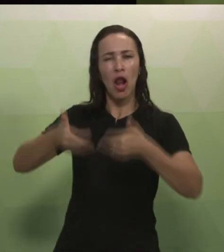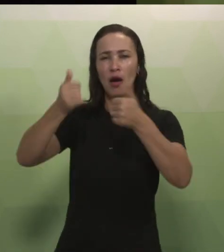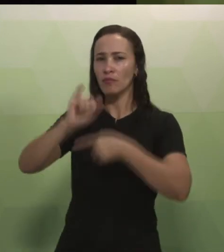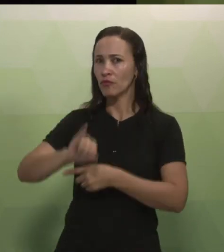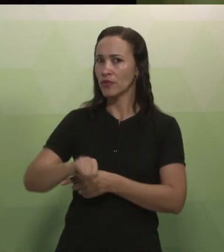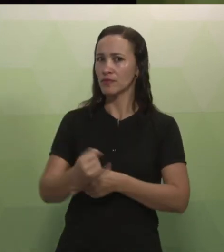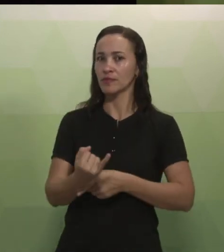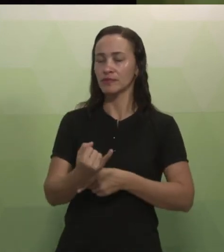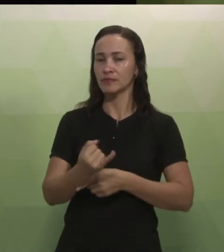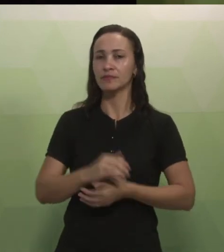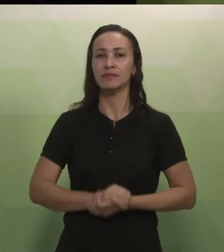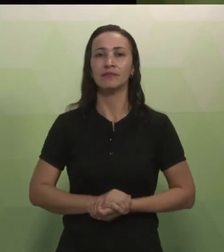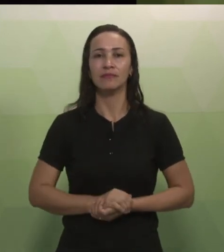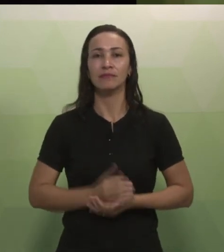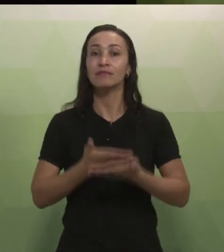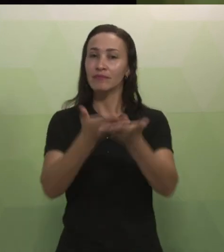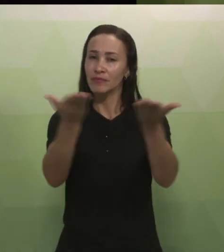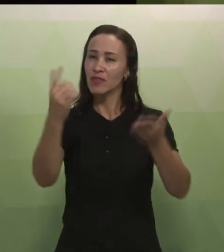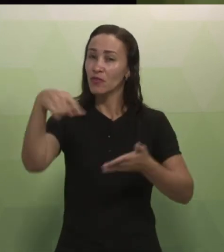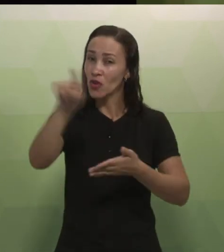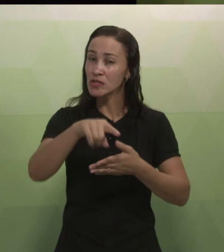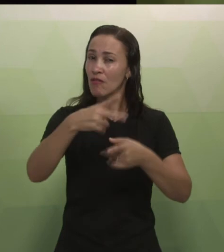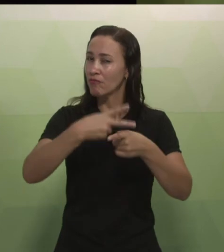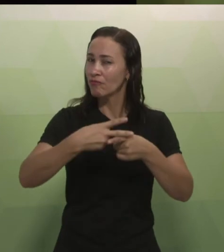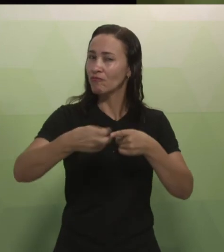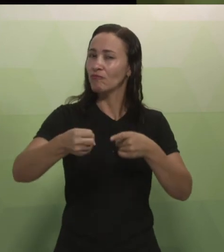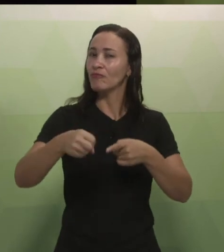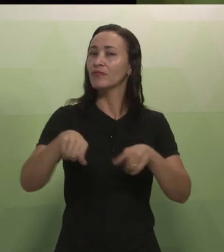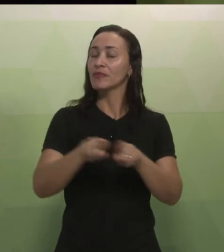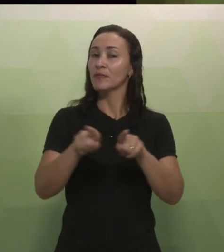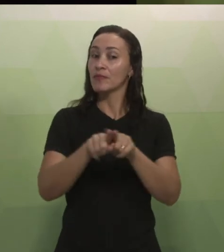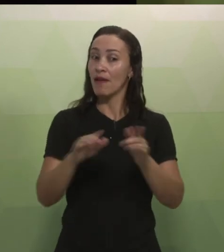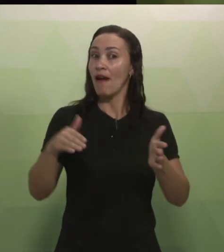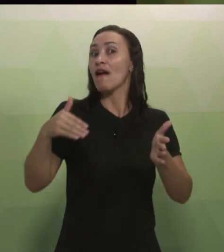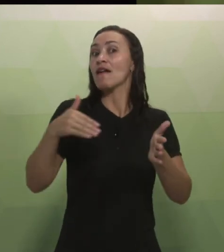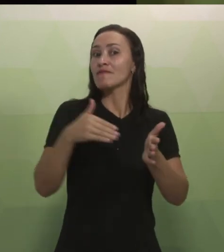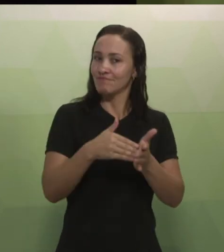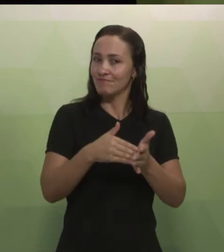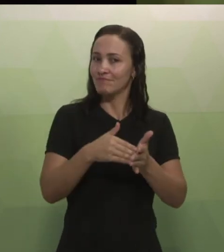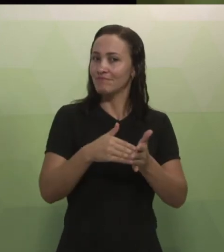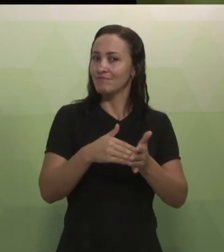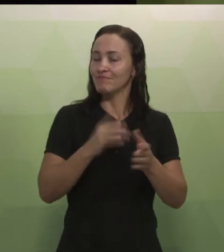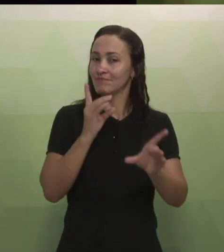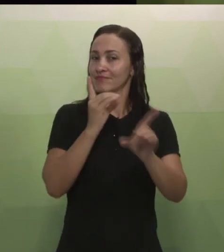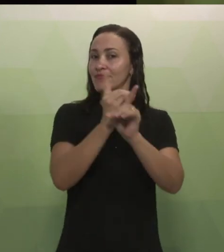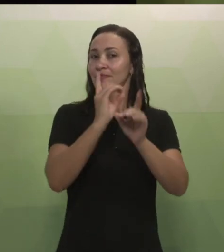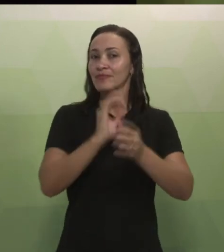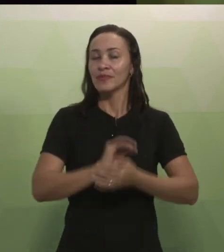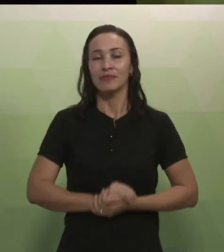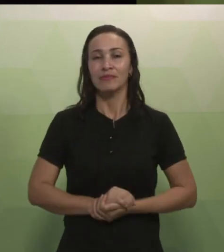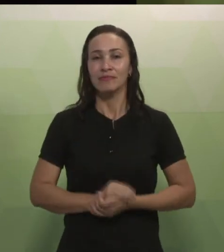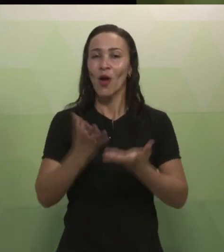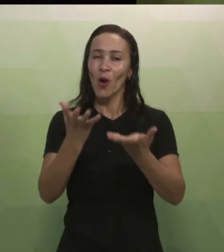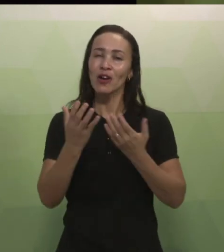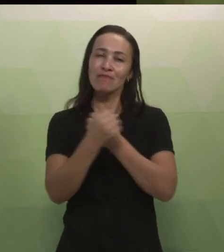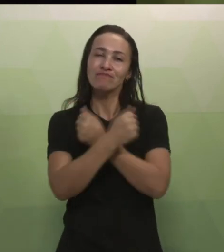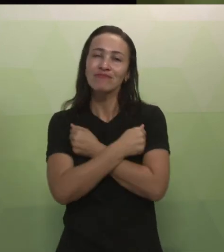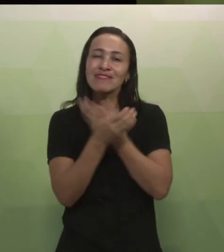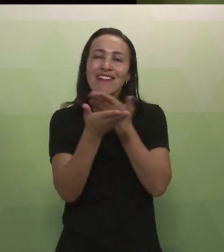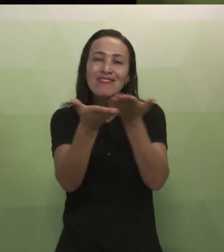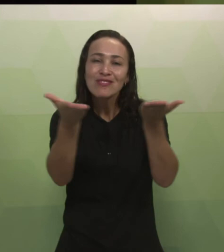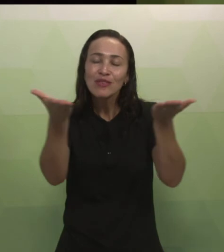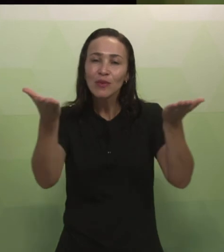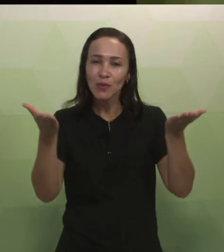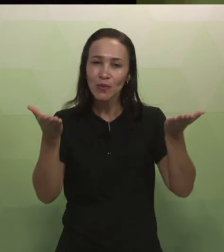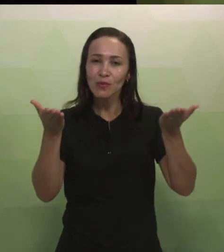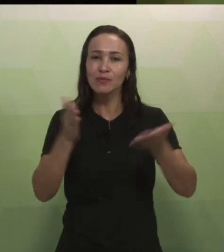acadêmicas da melhor forma. E desejo a vocês muito sucesso, um até breve, né? Gostaria de dar